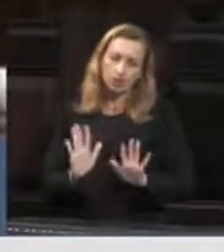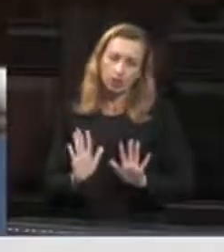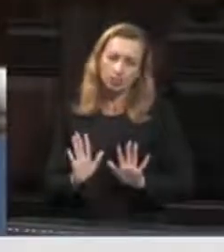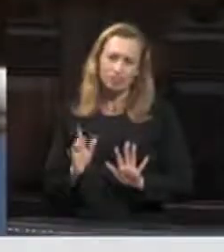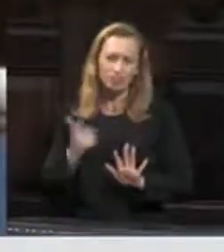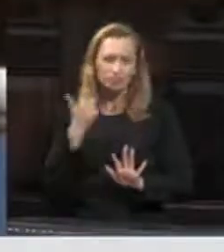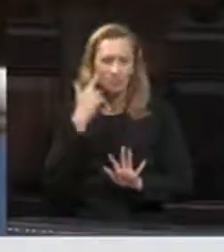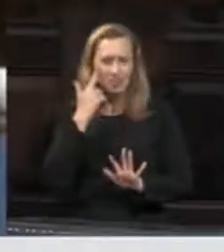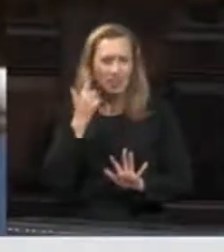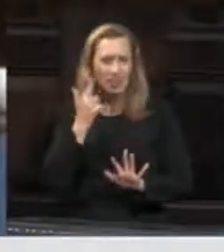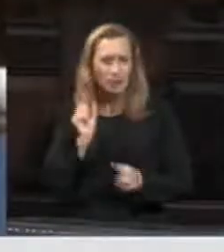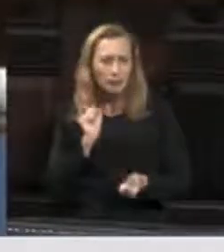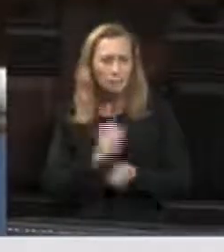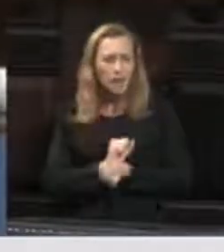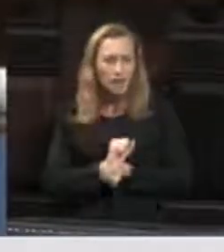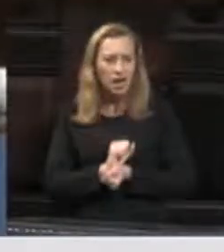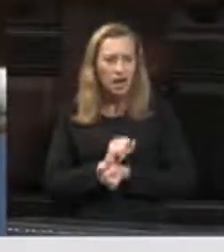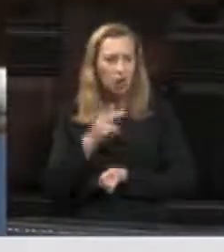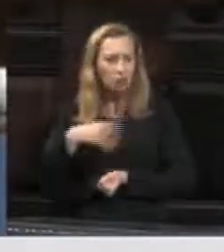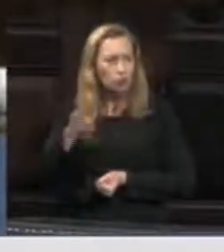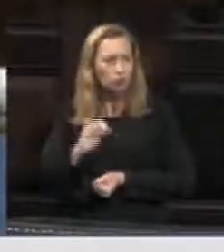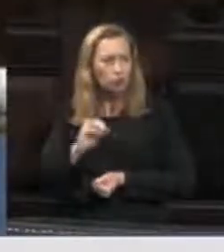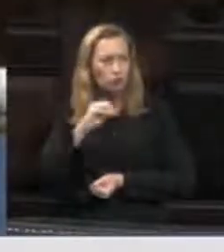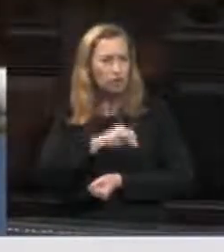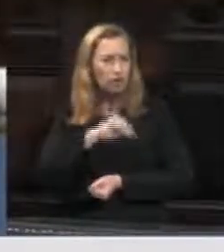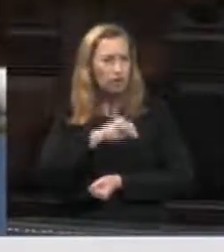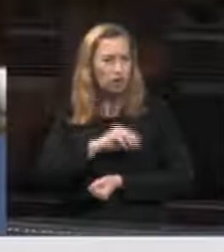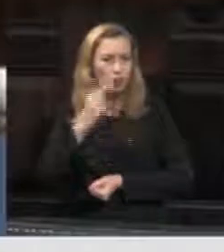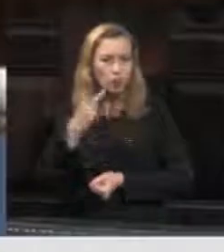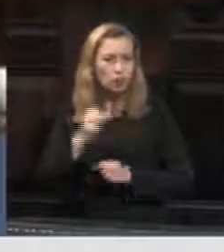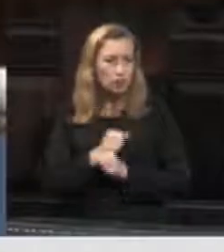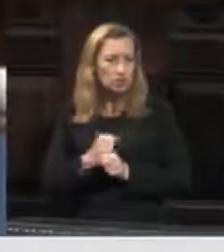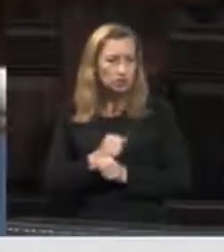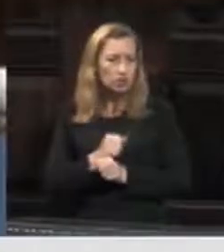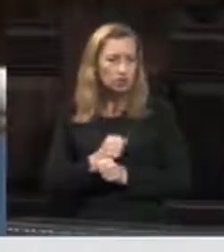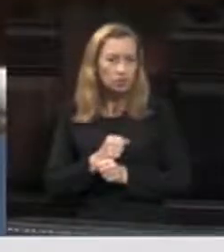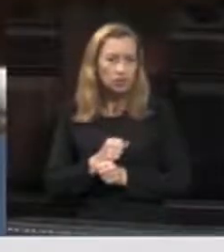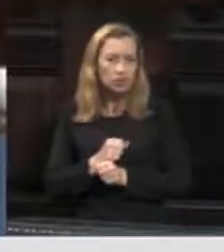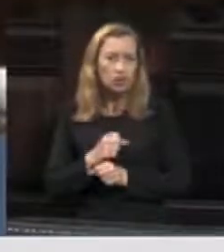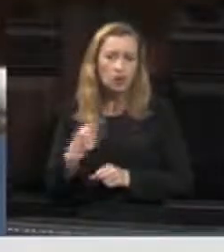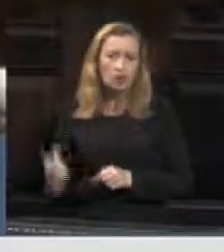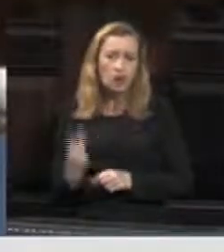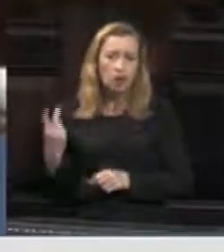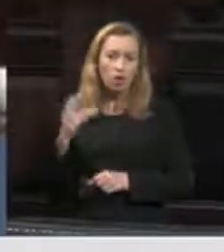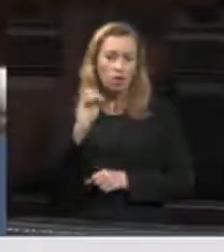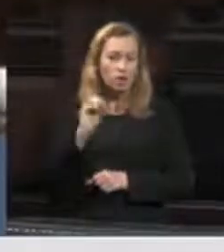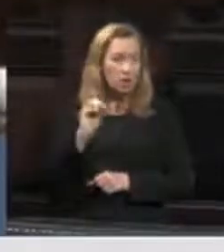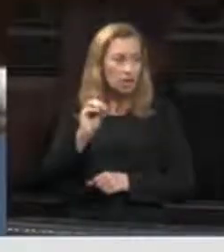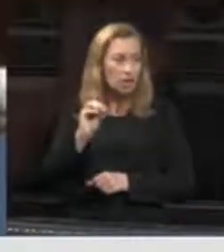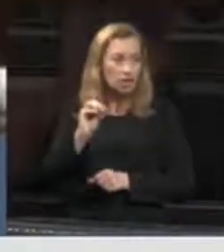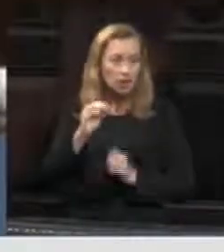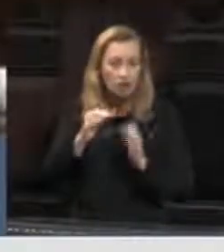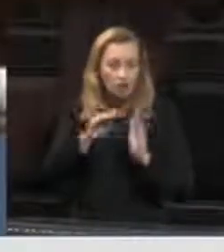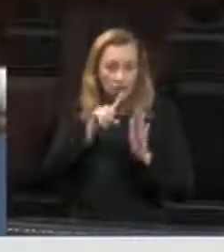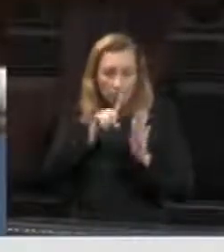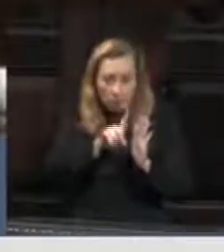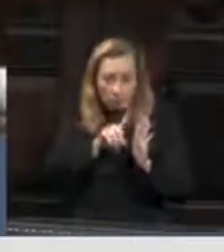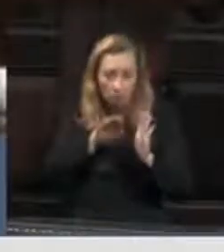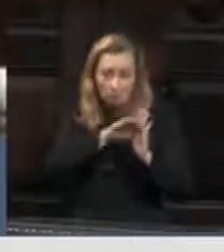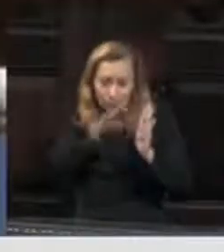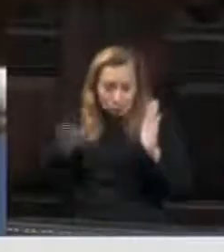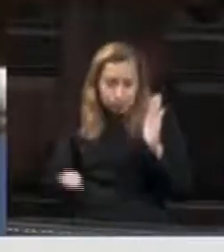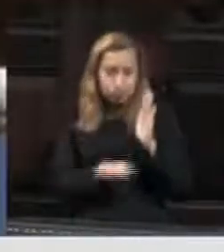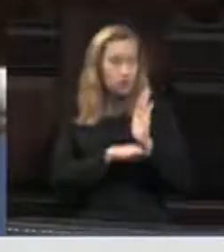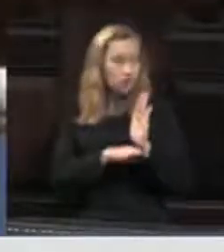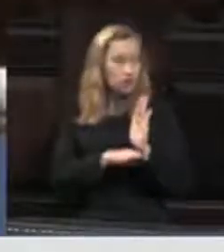e atribui um valor zero bem abaixo do que o próprio empresariado propôs você está querendo